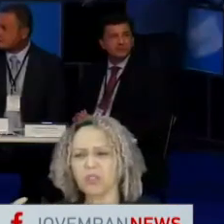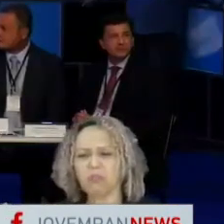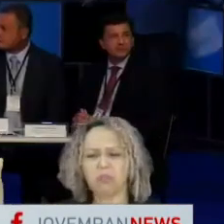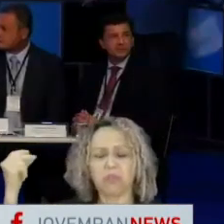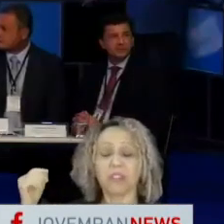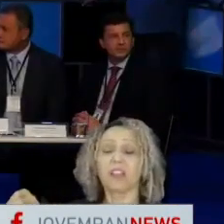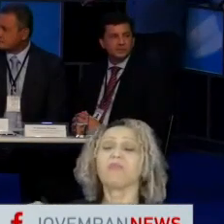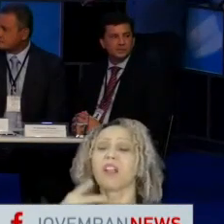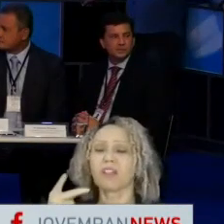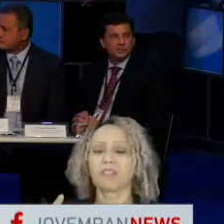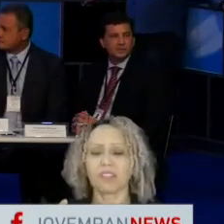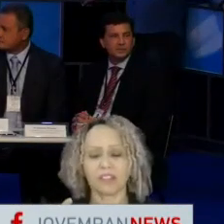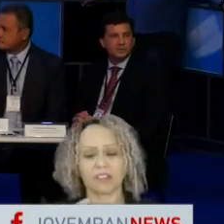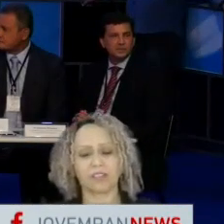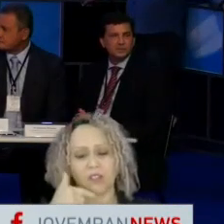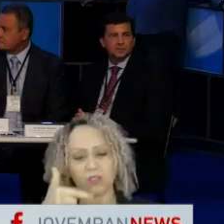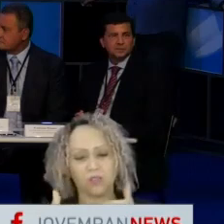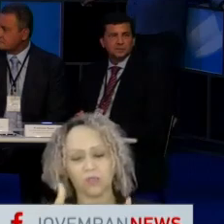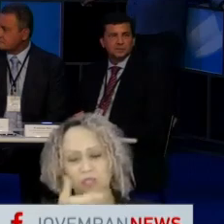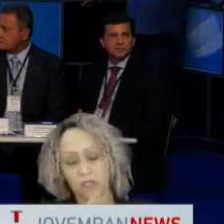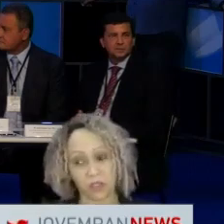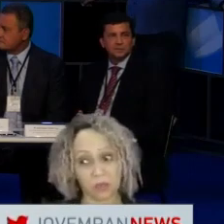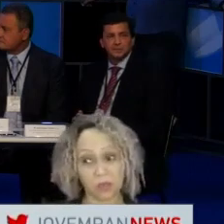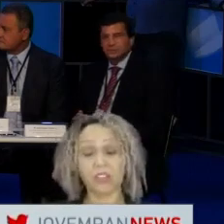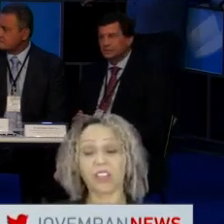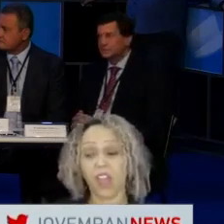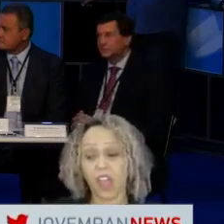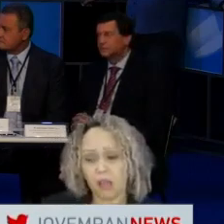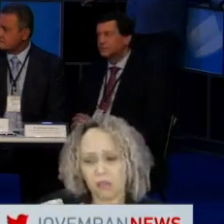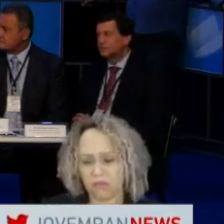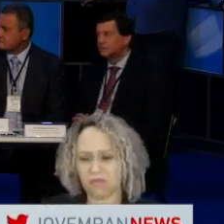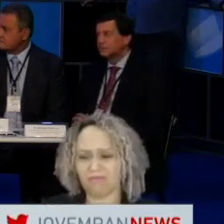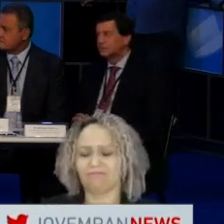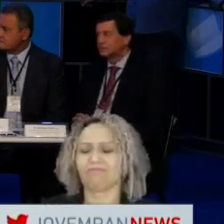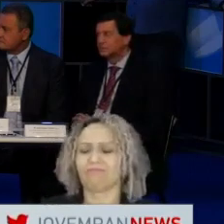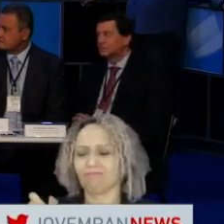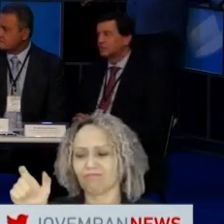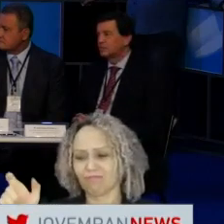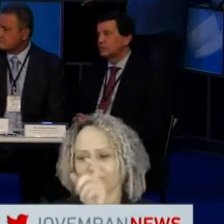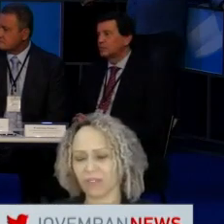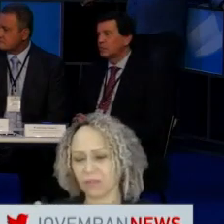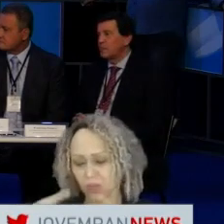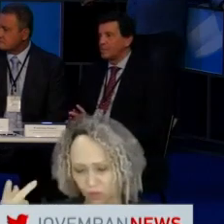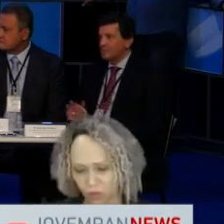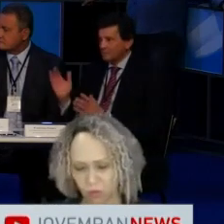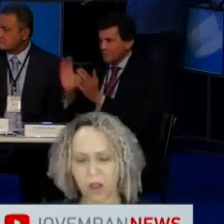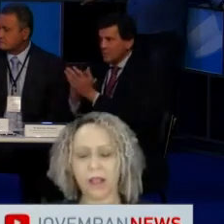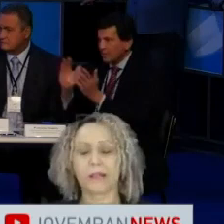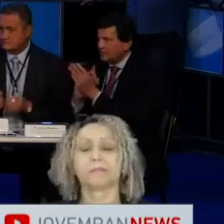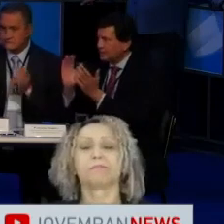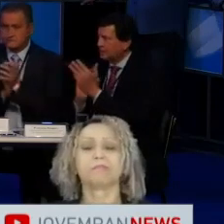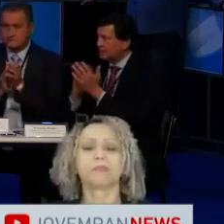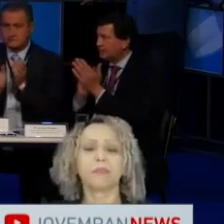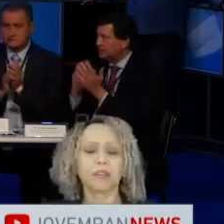humana. E quero aqui também trazer um agradecimento muito especial ao Aloysio Mercadante, que coordenou